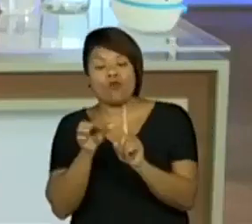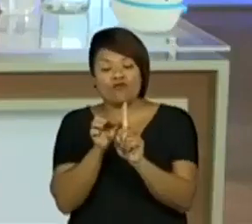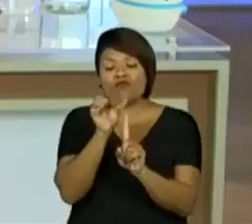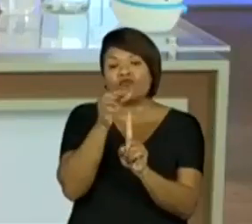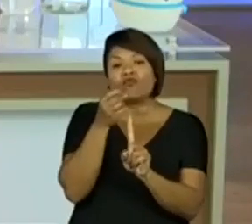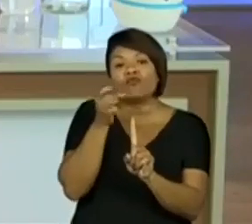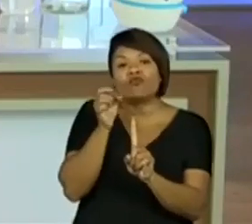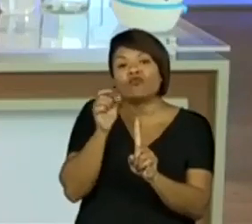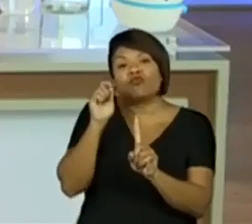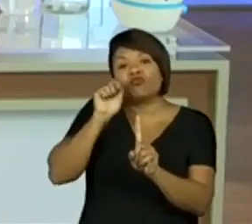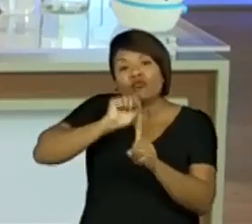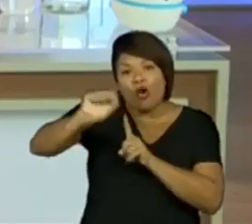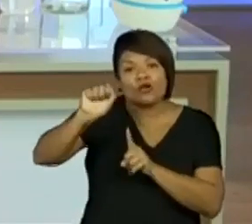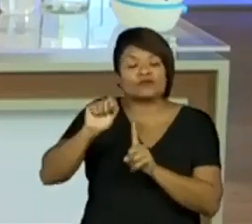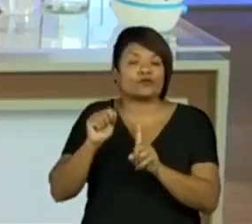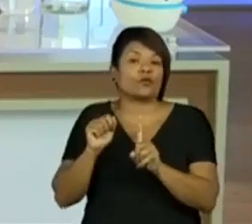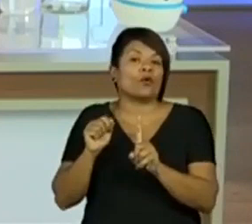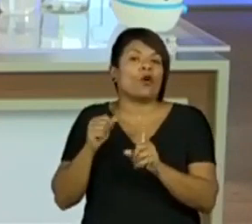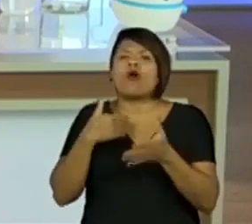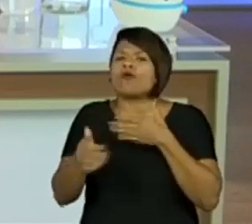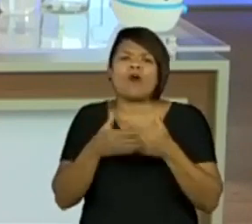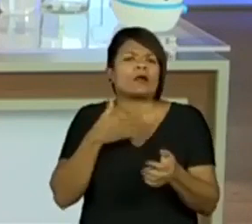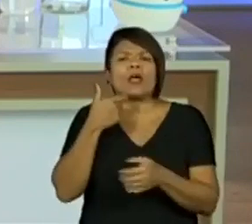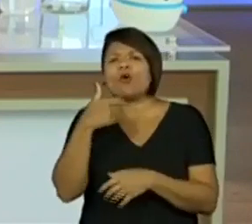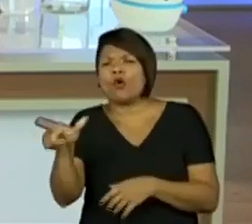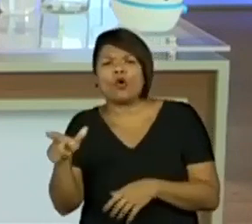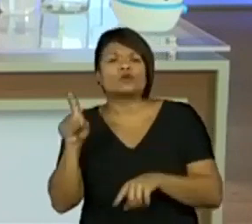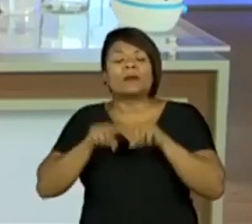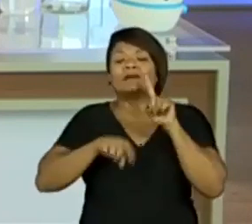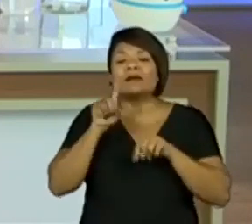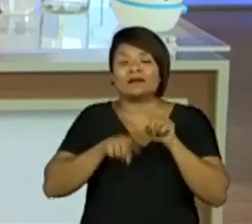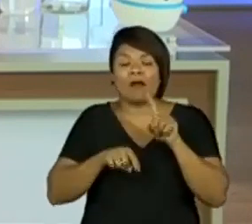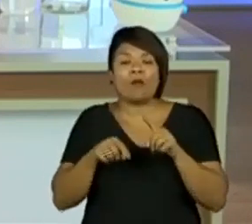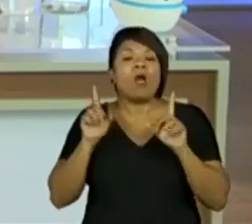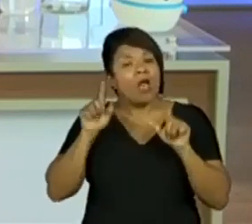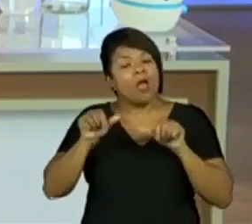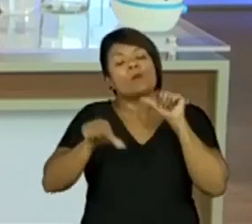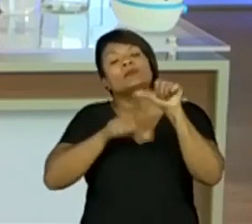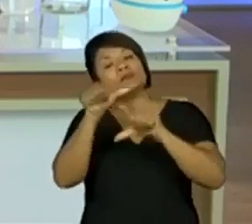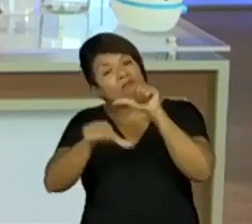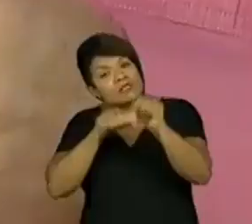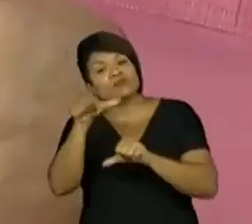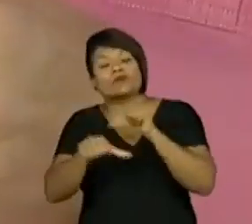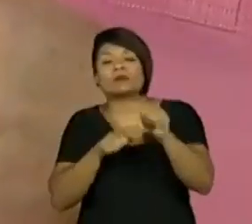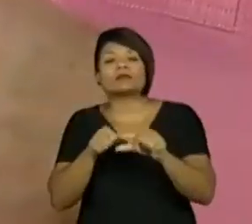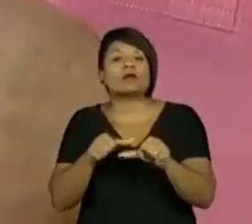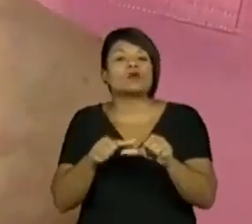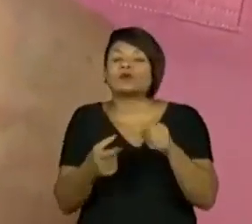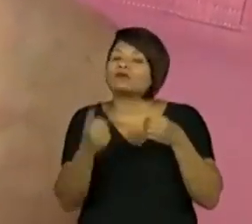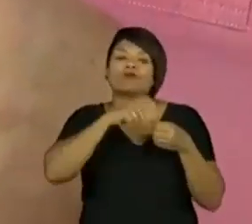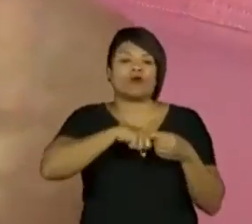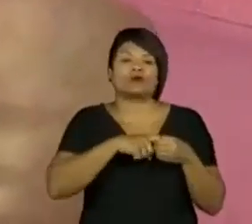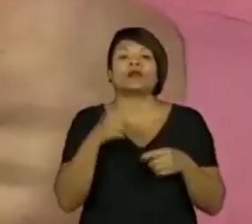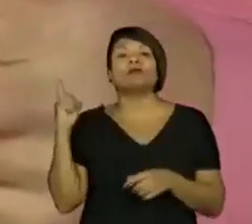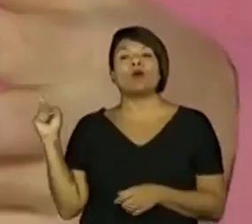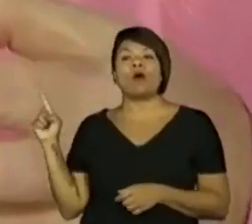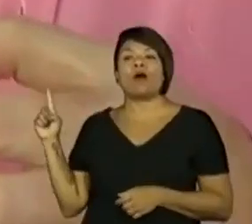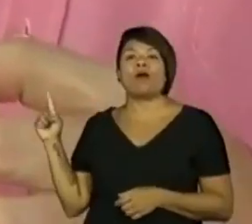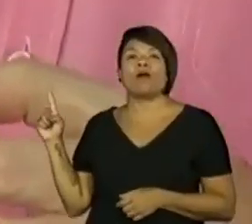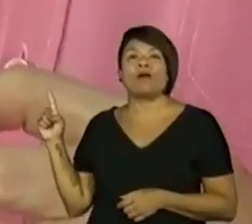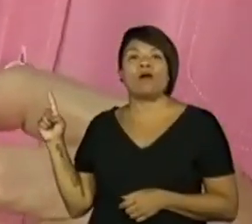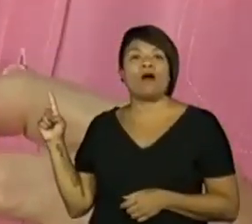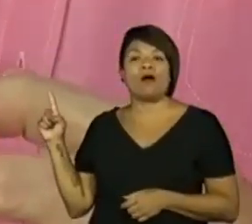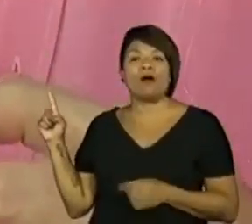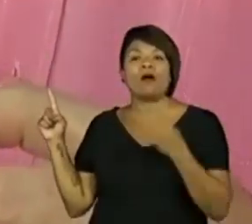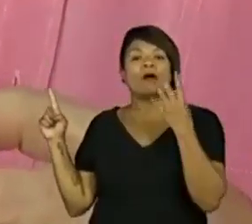material, é uma transformação irreversível. Então, a queima